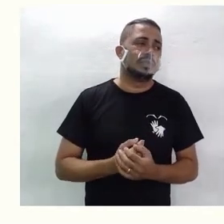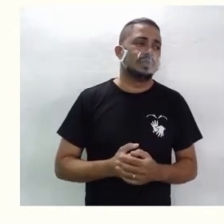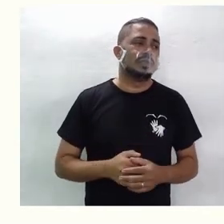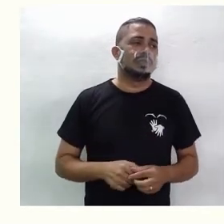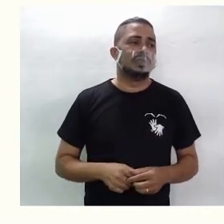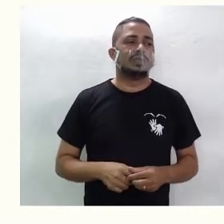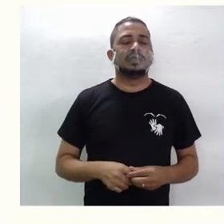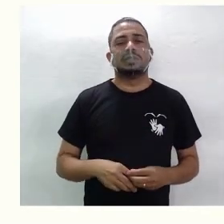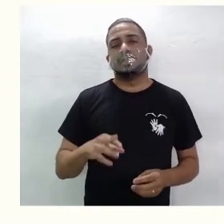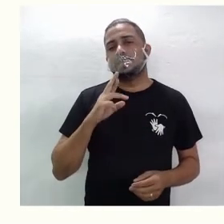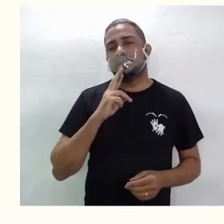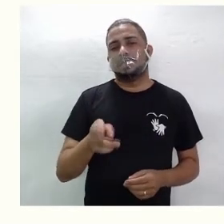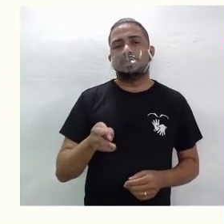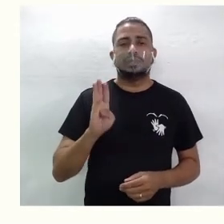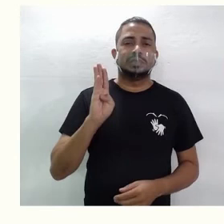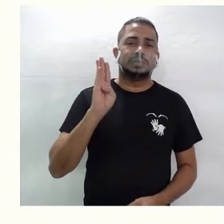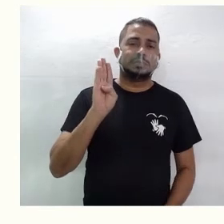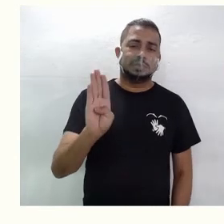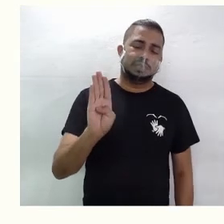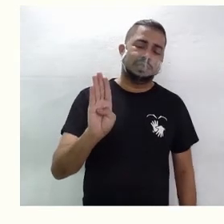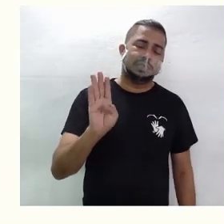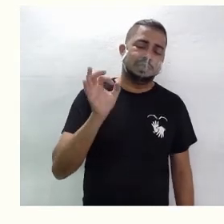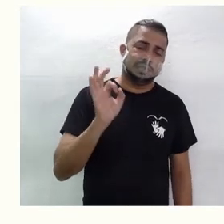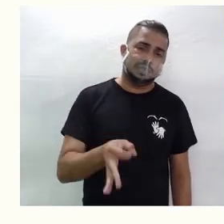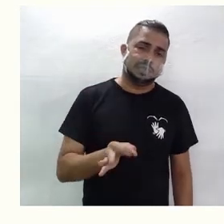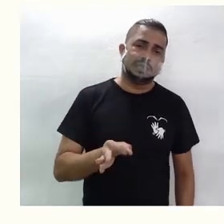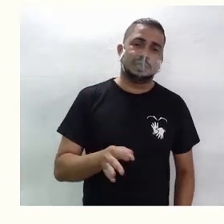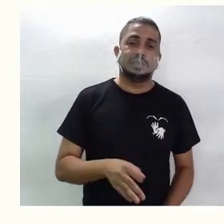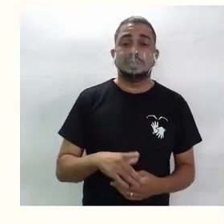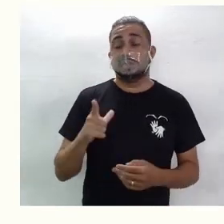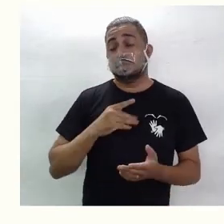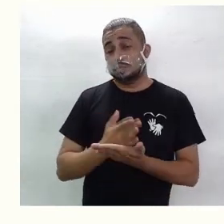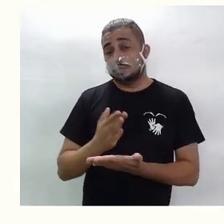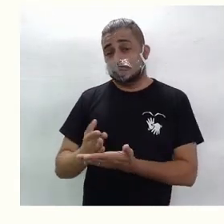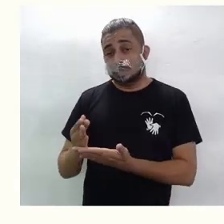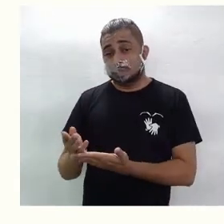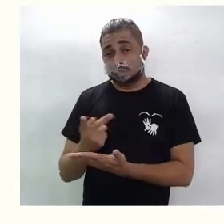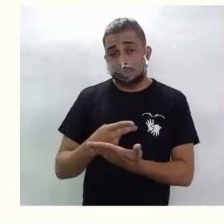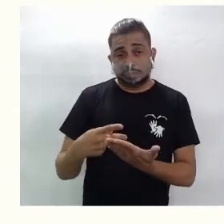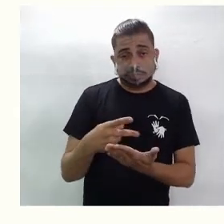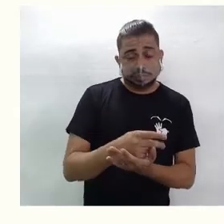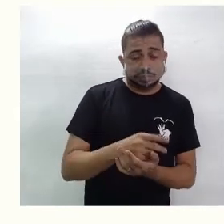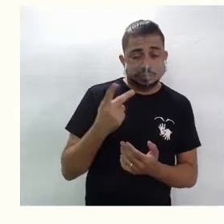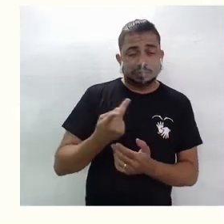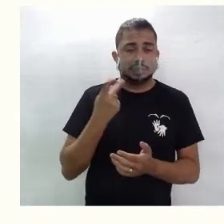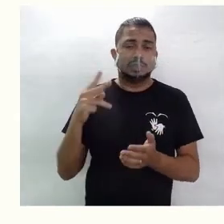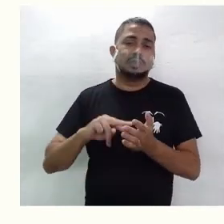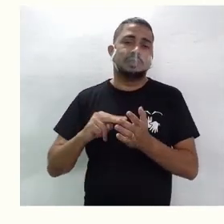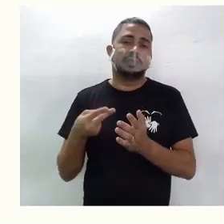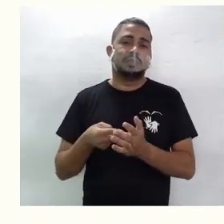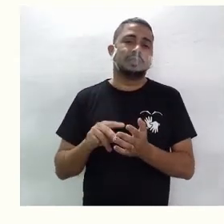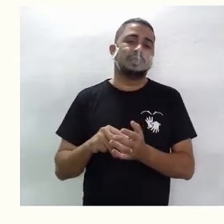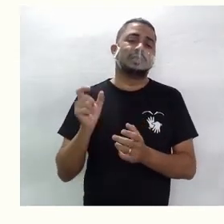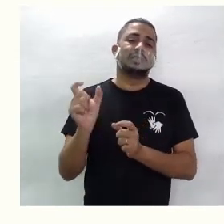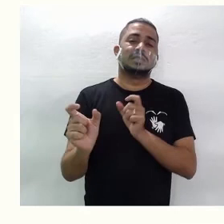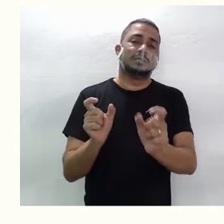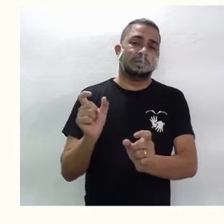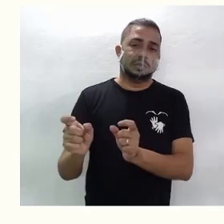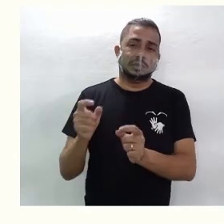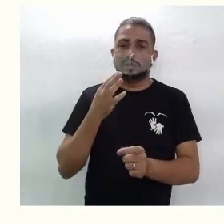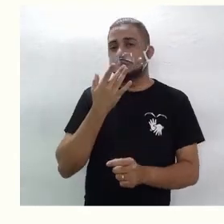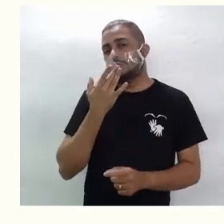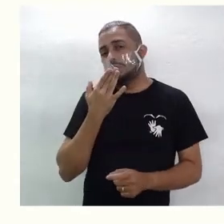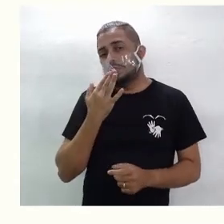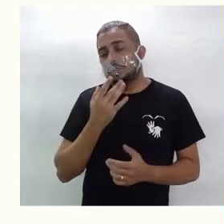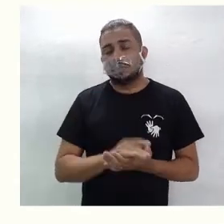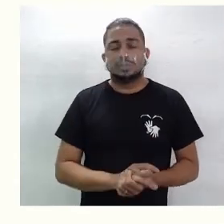A resposta correta é a letra D, tá? É a parte do mapa responsável por dizer o significado dos símbolos, cores